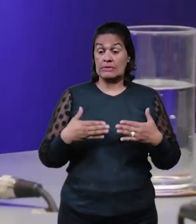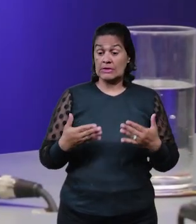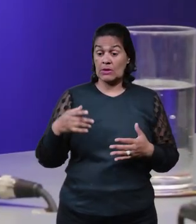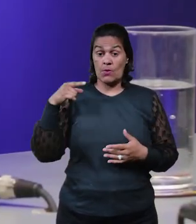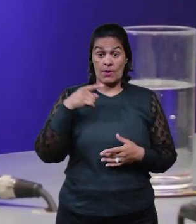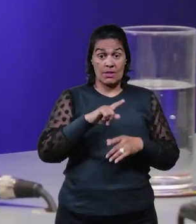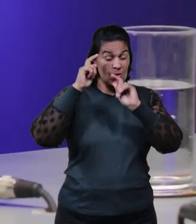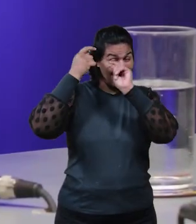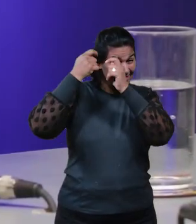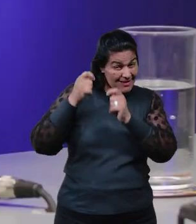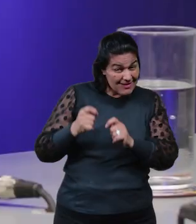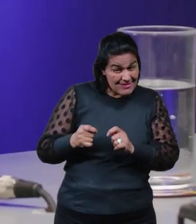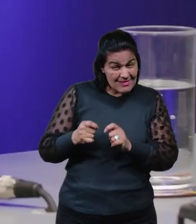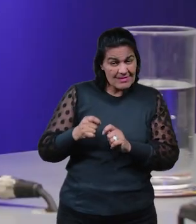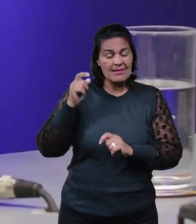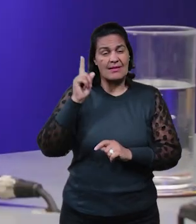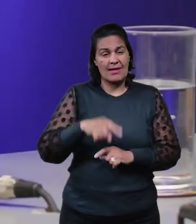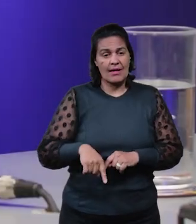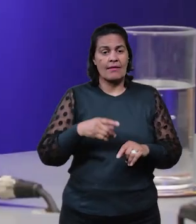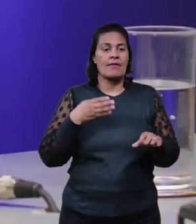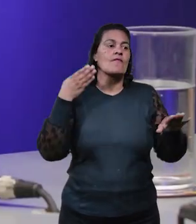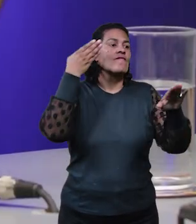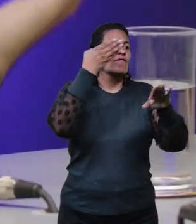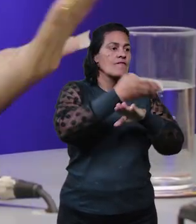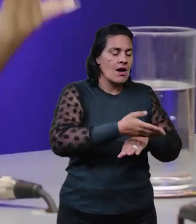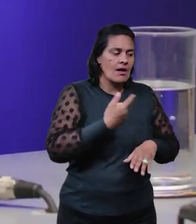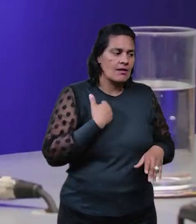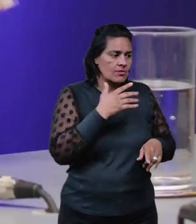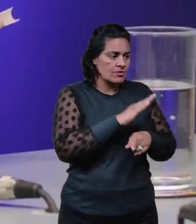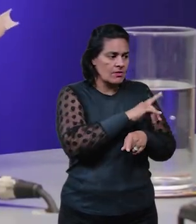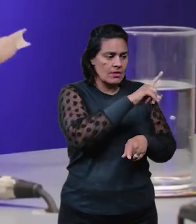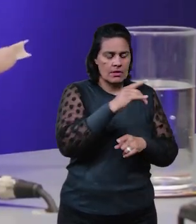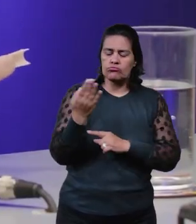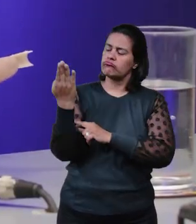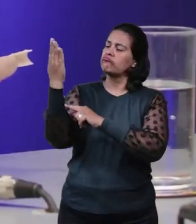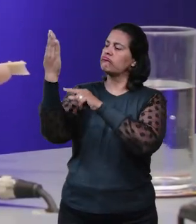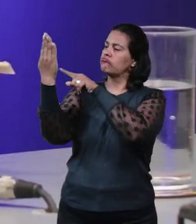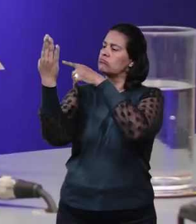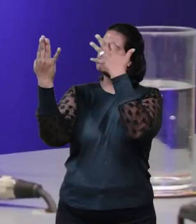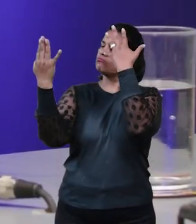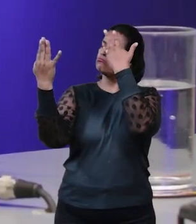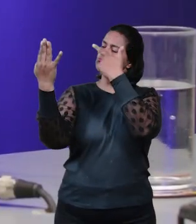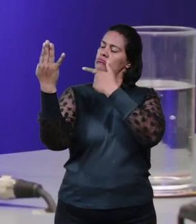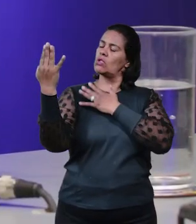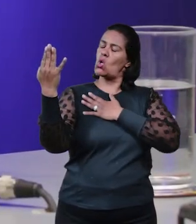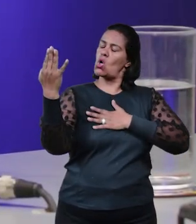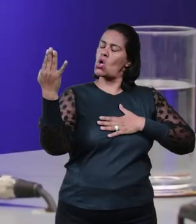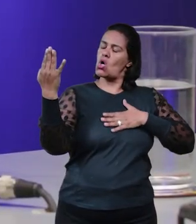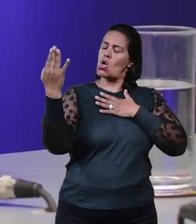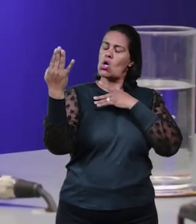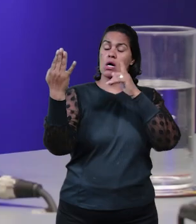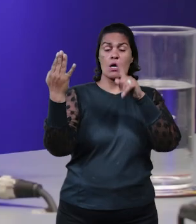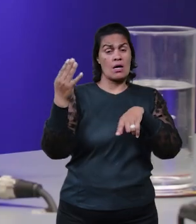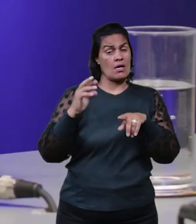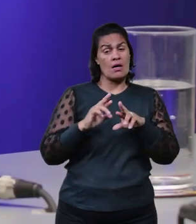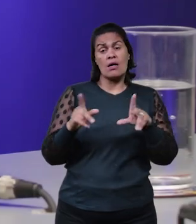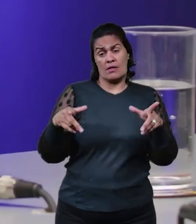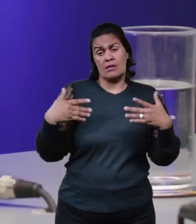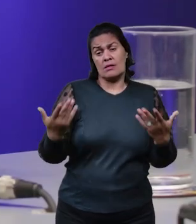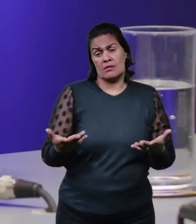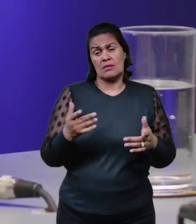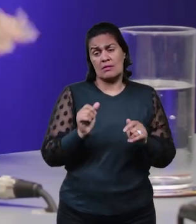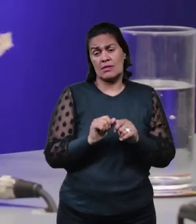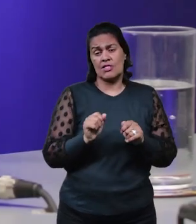tipo, as tranças, não só, tipo, o fato de ir lá fazer uma trança, ela olhar no espelho e gostar, muda, mas o que você falou de que